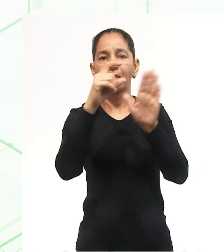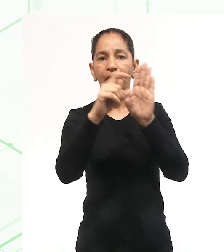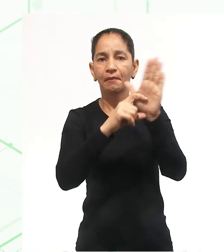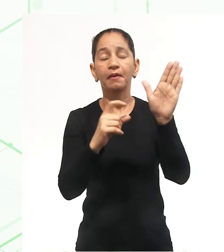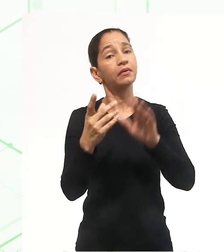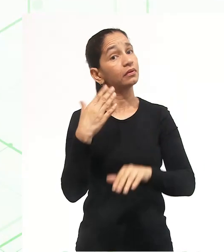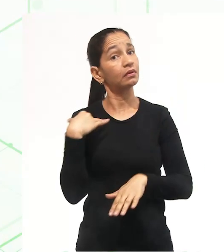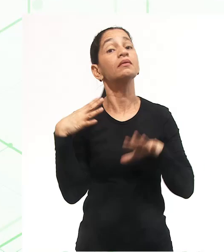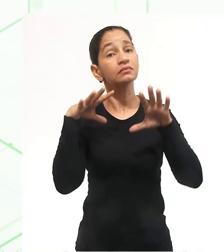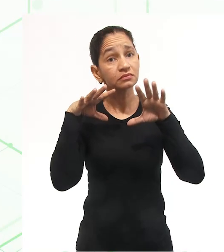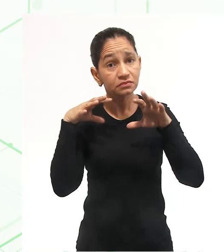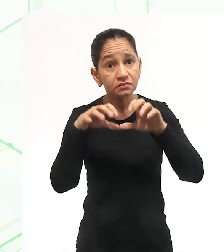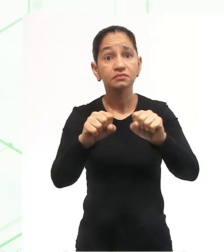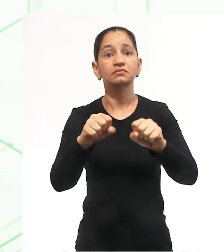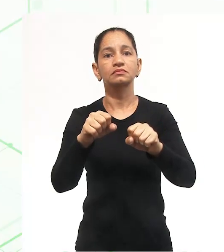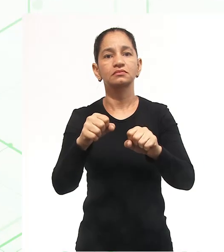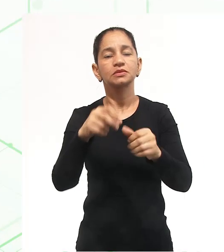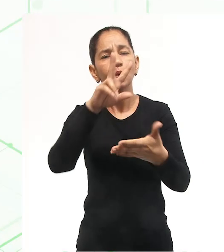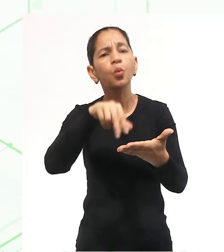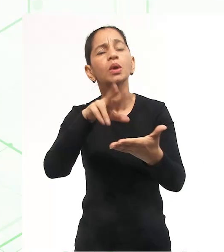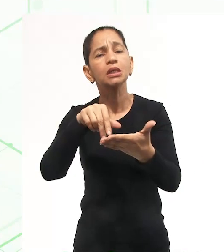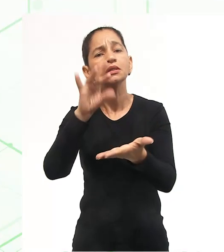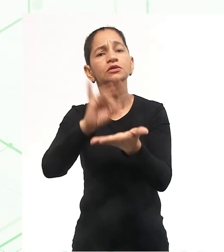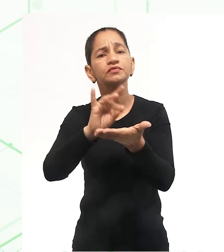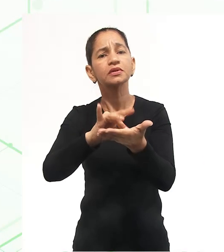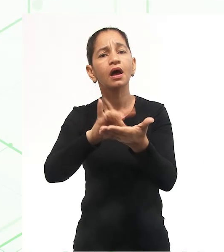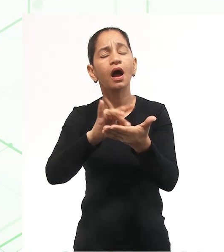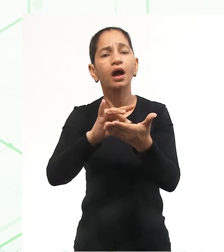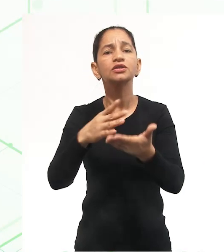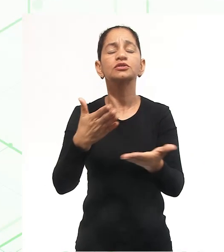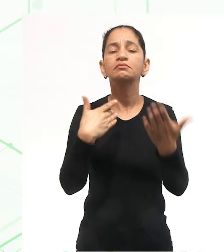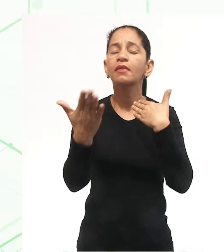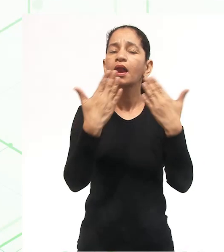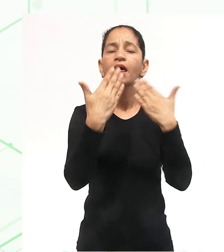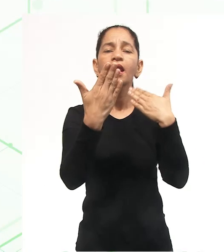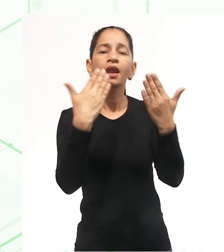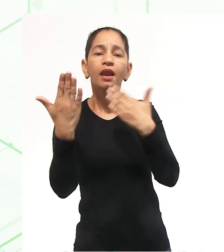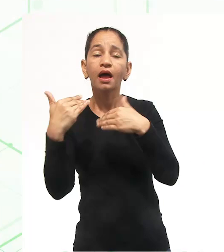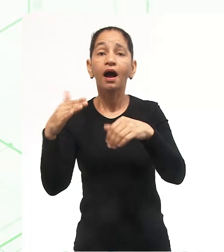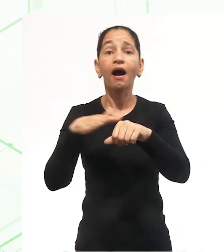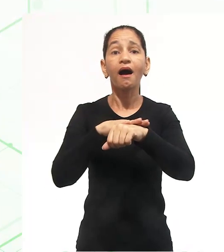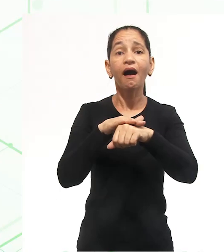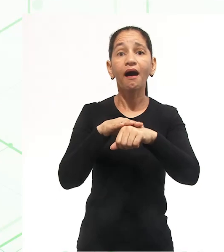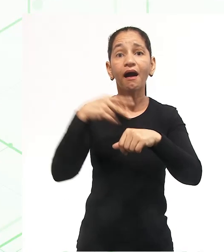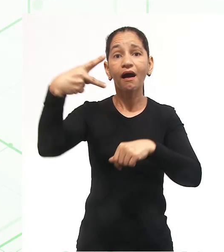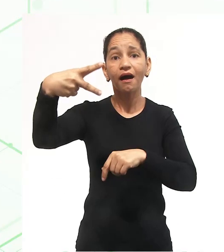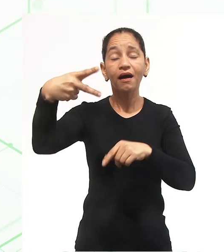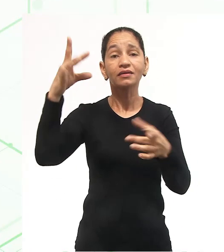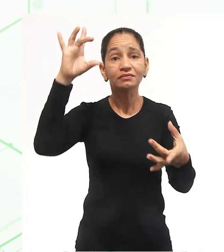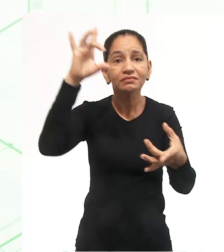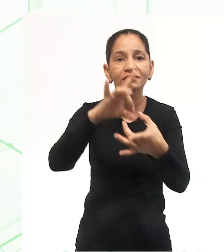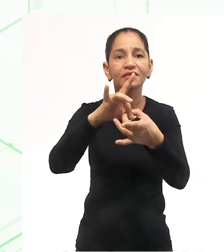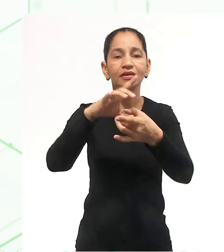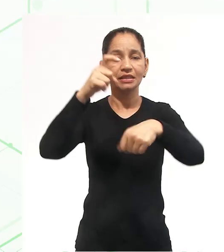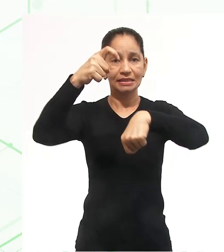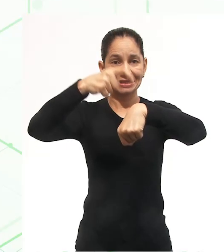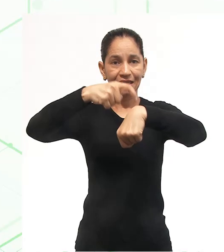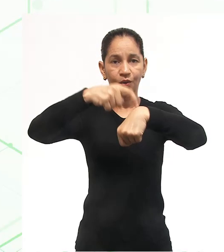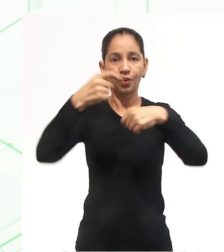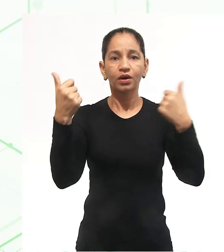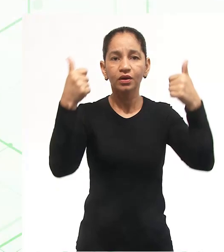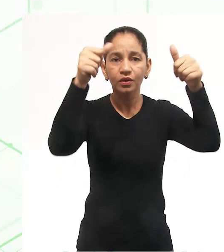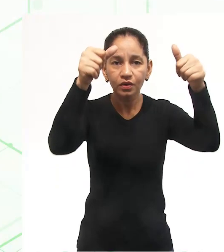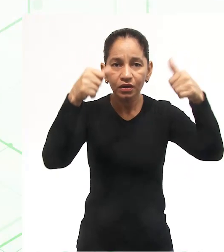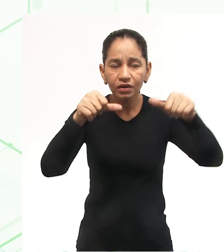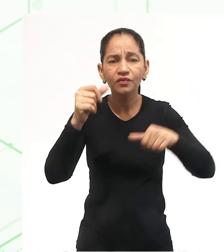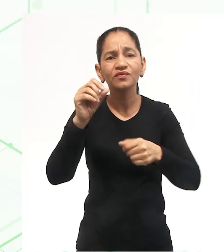de fato a gente se apropriou, a gente não decorou. E a gente pôde fazer essa conversa entre os autores. E quando a gente estava produzindo esse